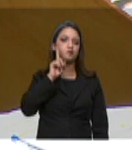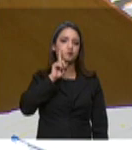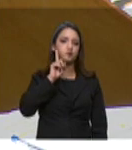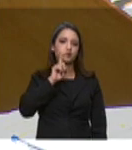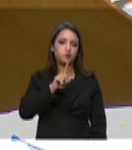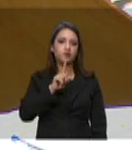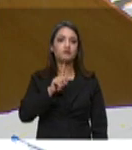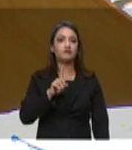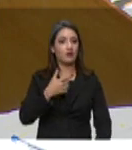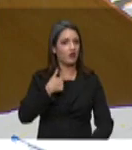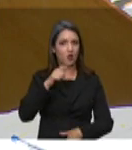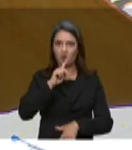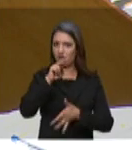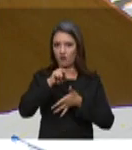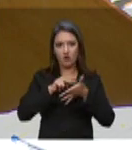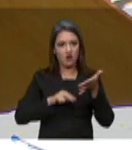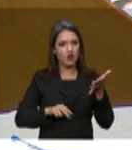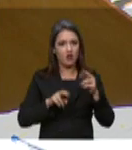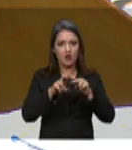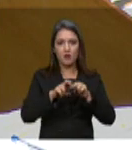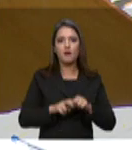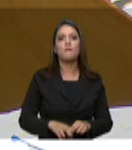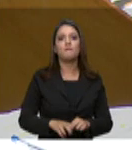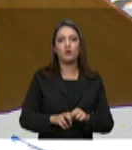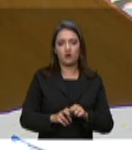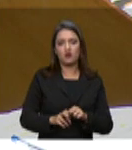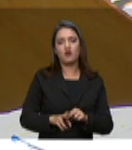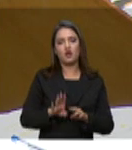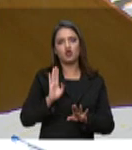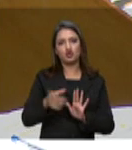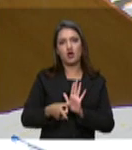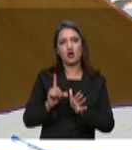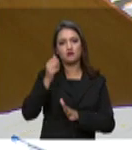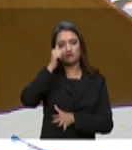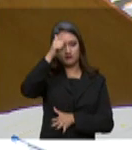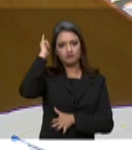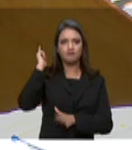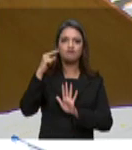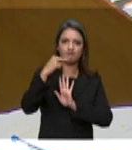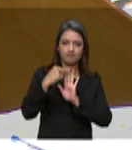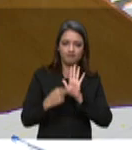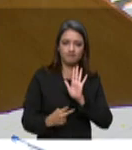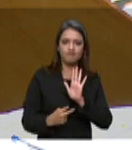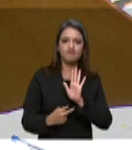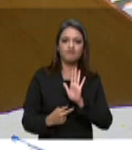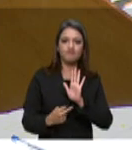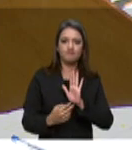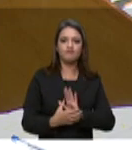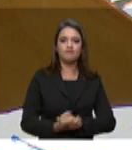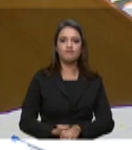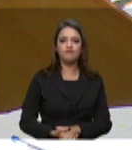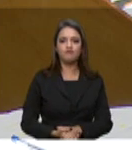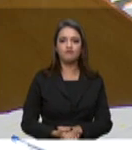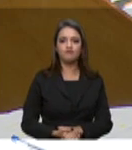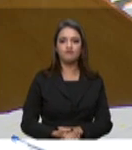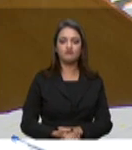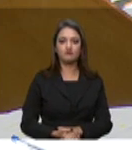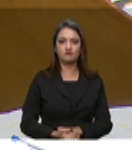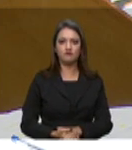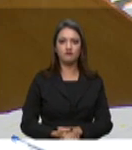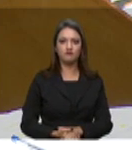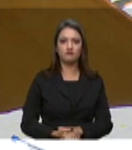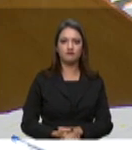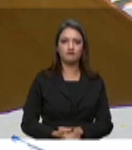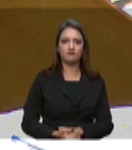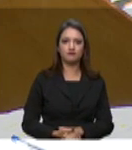o tio me abstenho da Leitura em razão do relator já te abordado essas essas